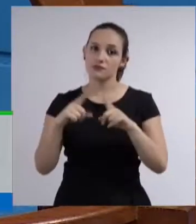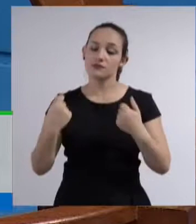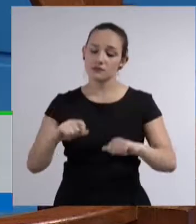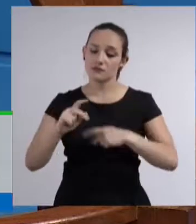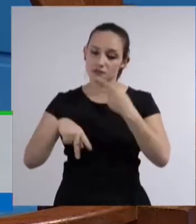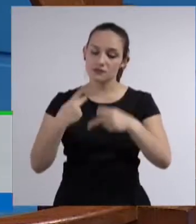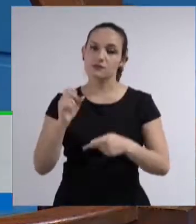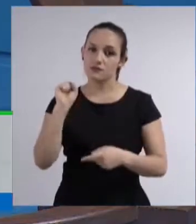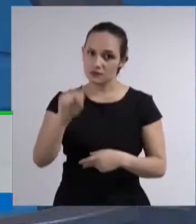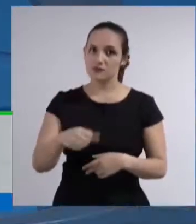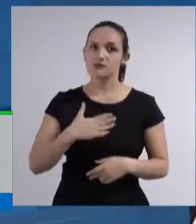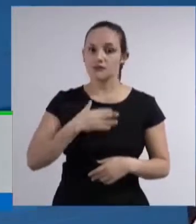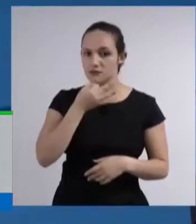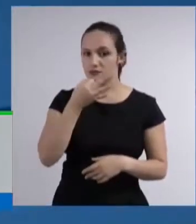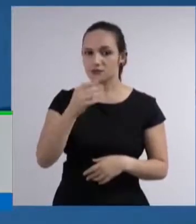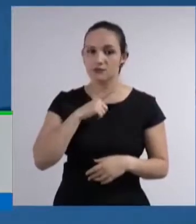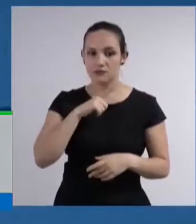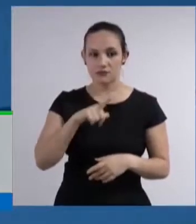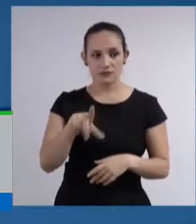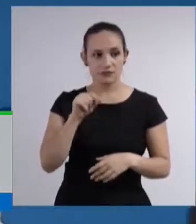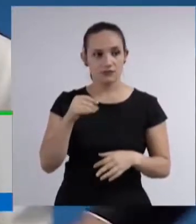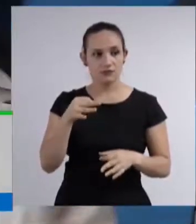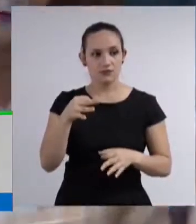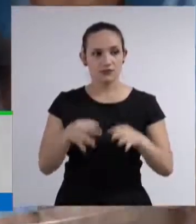que aqui havia uma decisão judicial.